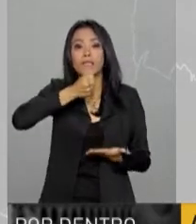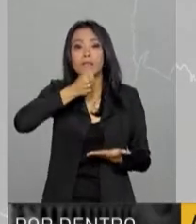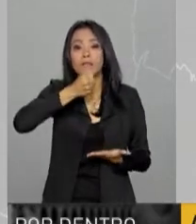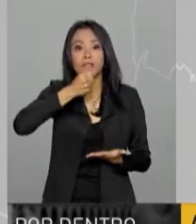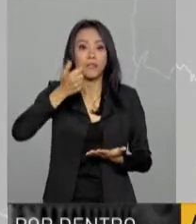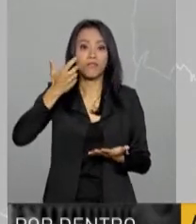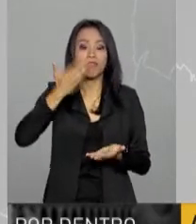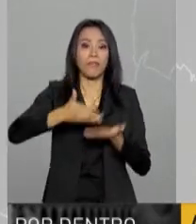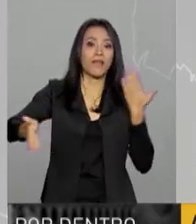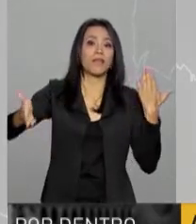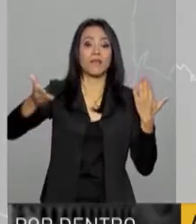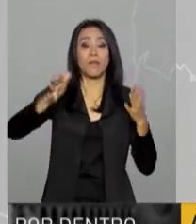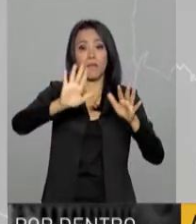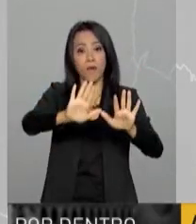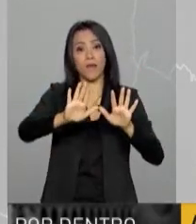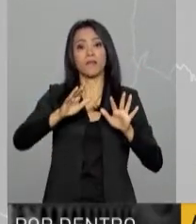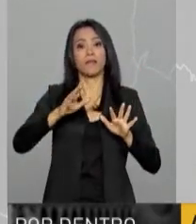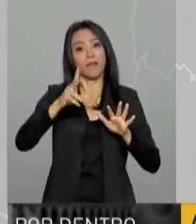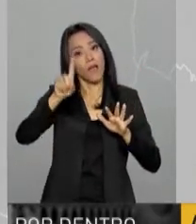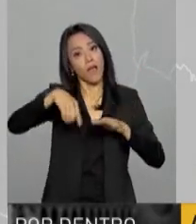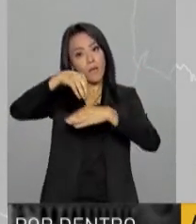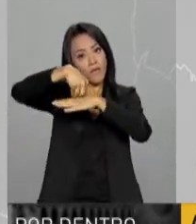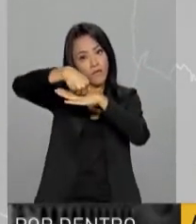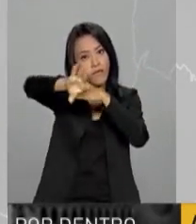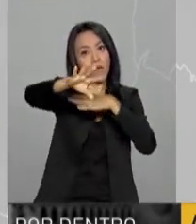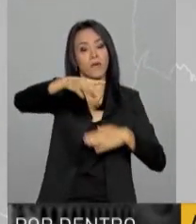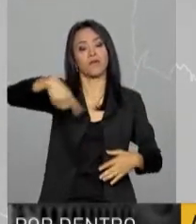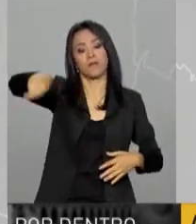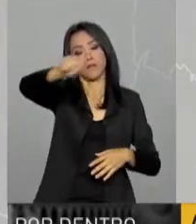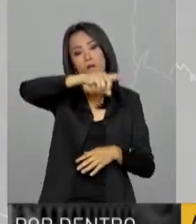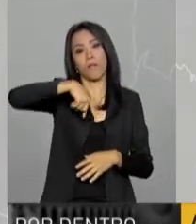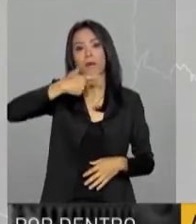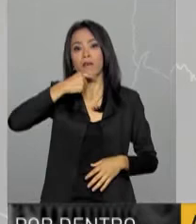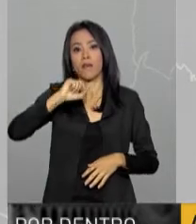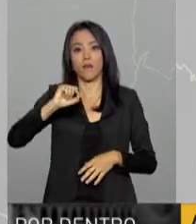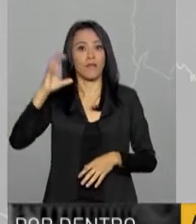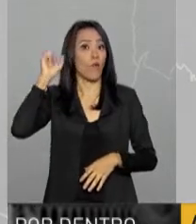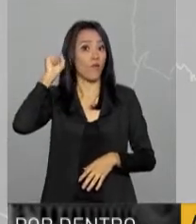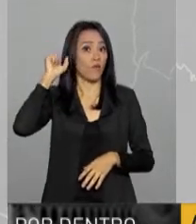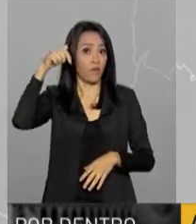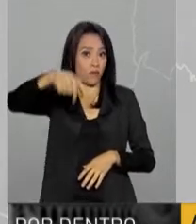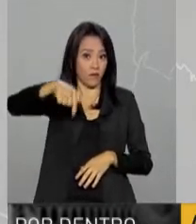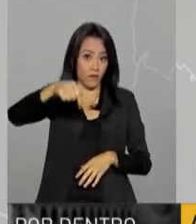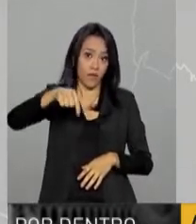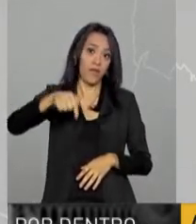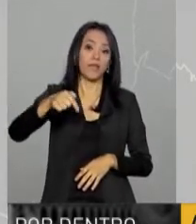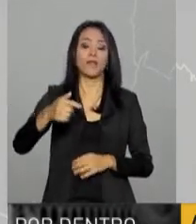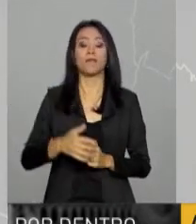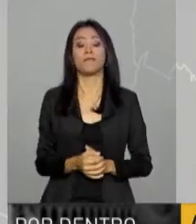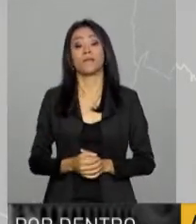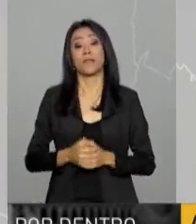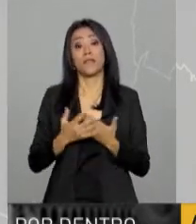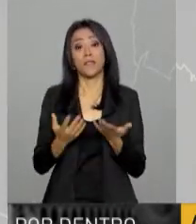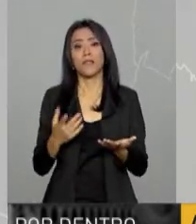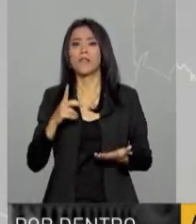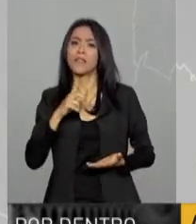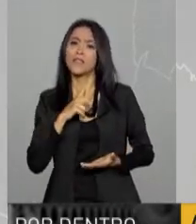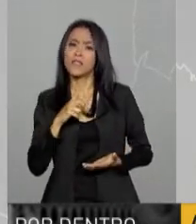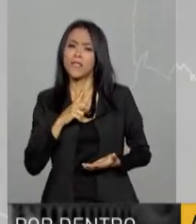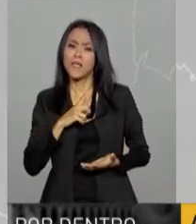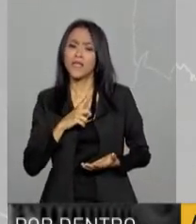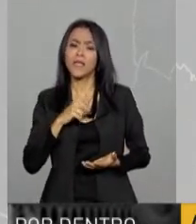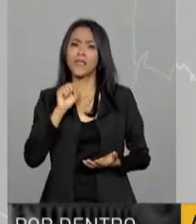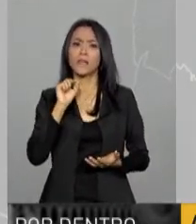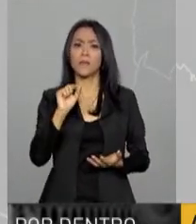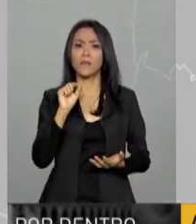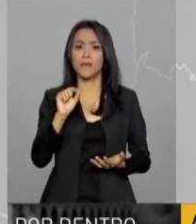dito pelo menos r a informação para os nossos maranhão avançou 20 marinheiros que estão acompanhando nosso programa passando a limpo também a um canal direto